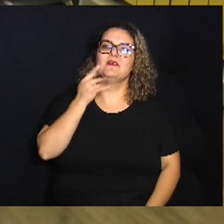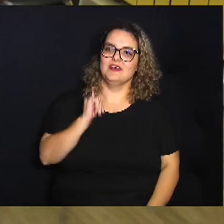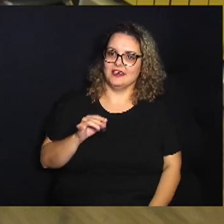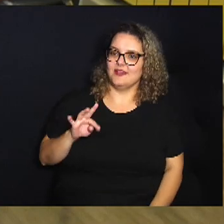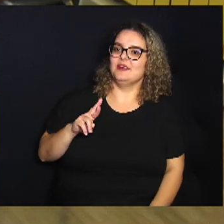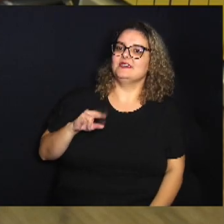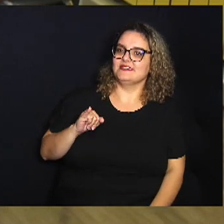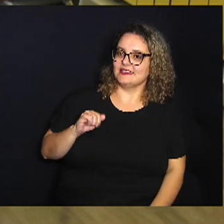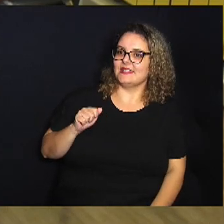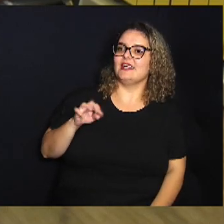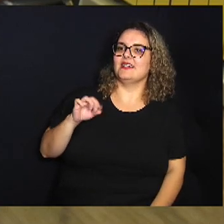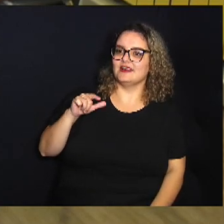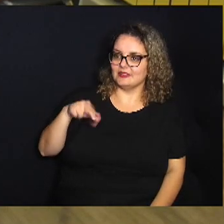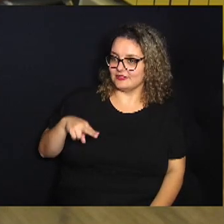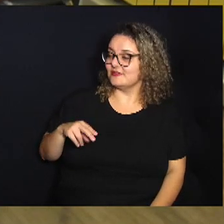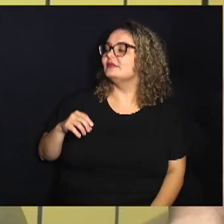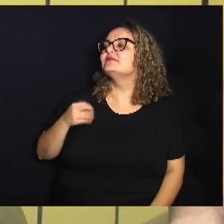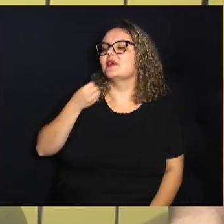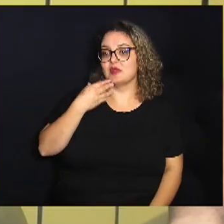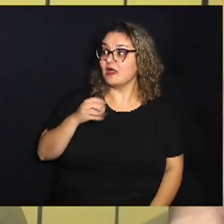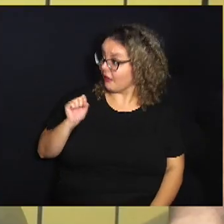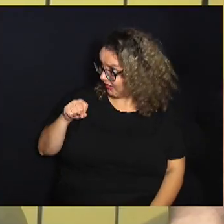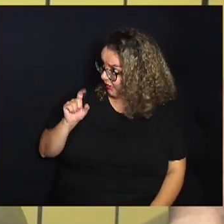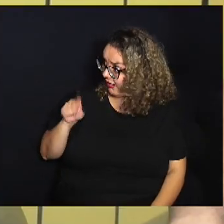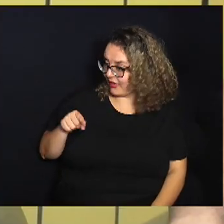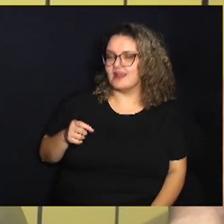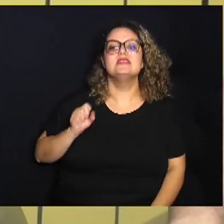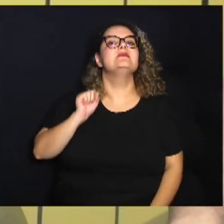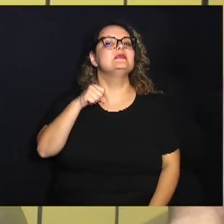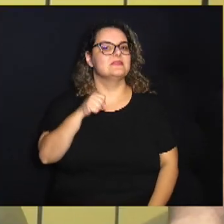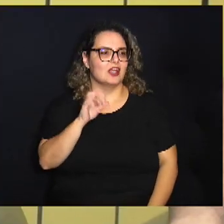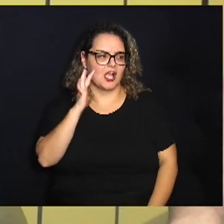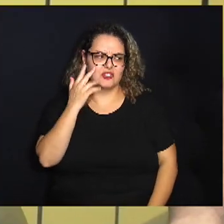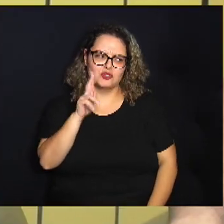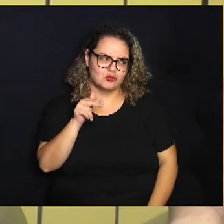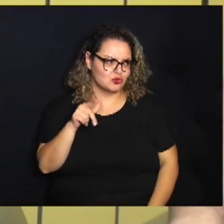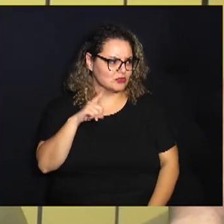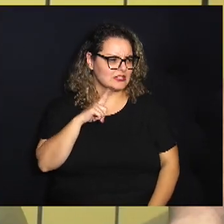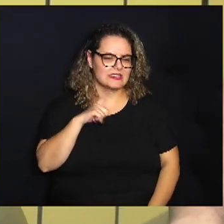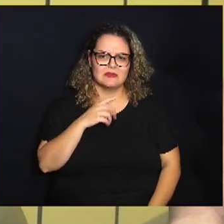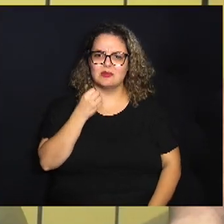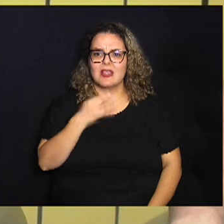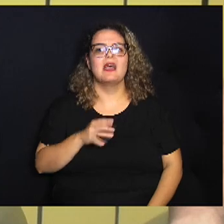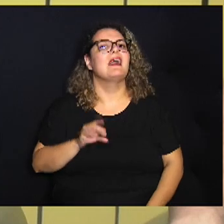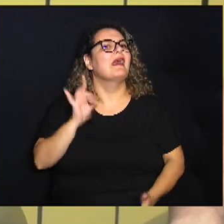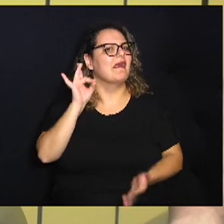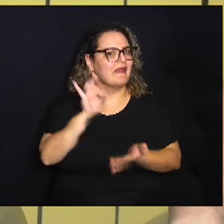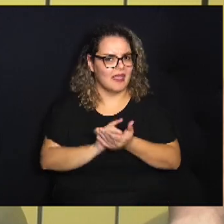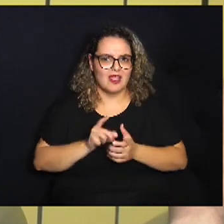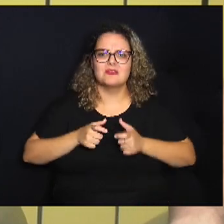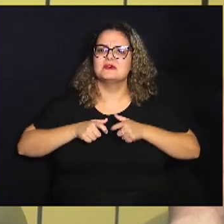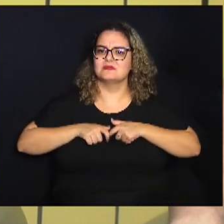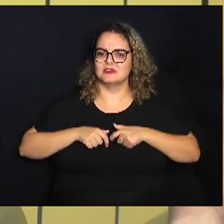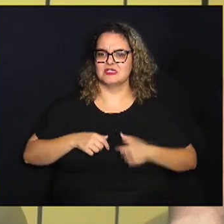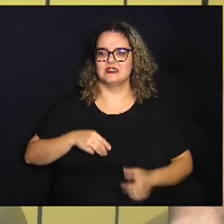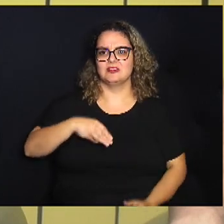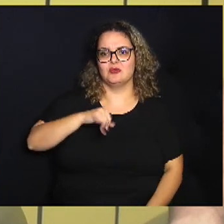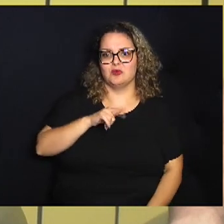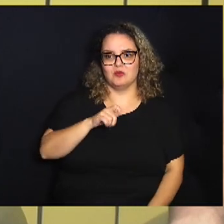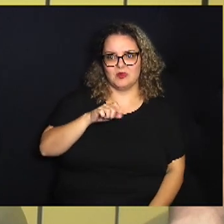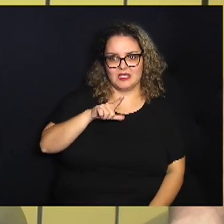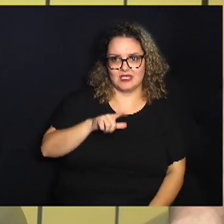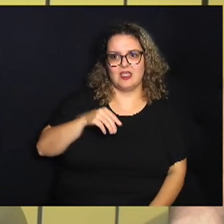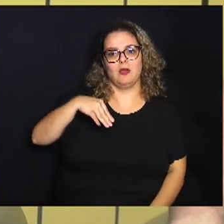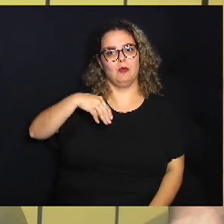tá bem. É mesmo? Tá muito bem. Acho que nunca teve tão bem. Tem chances reais de medalha. Eu tenho o Miguel Hidalgo, o